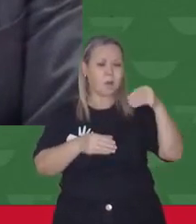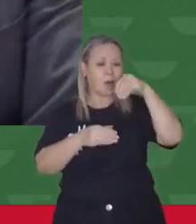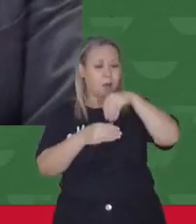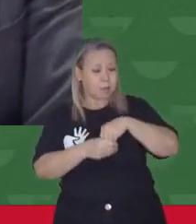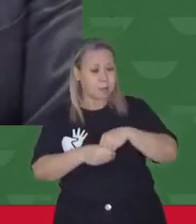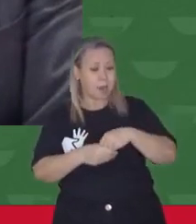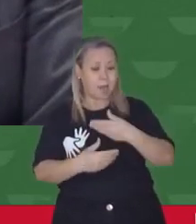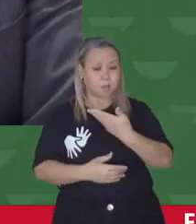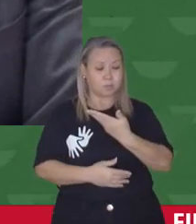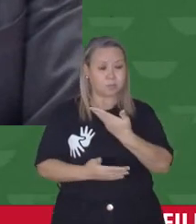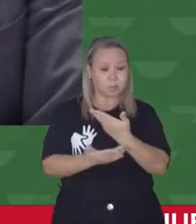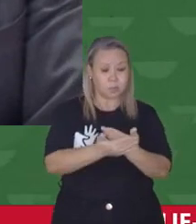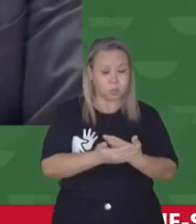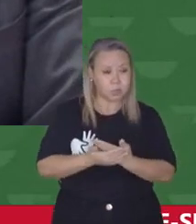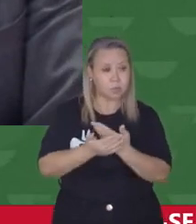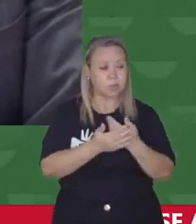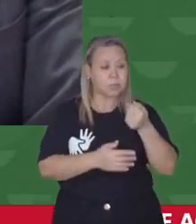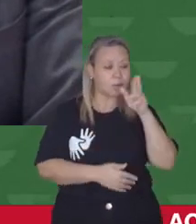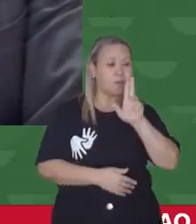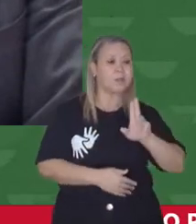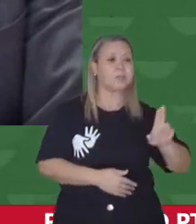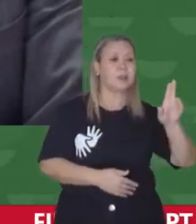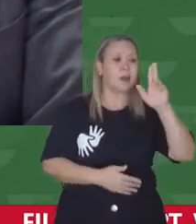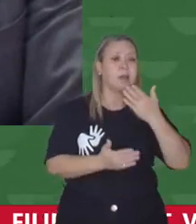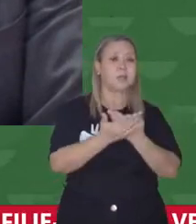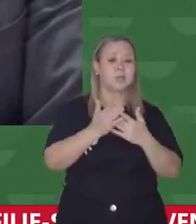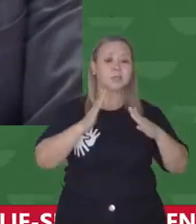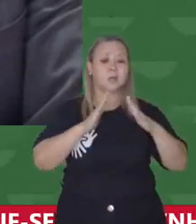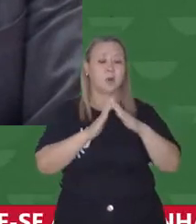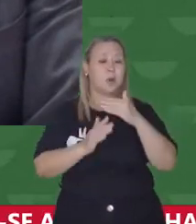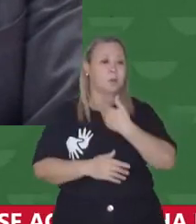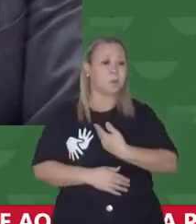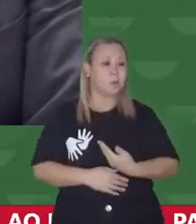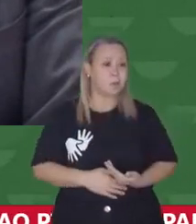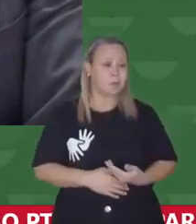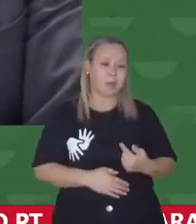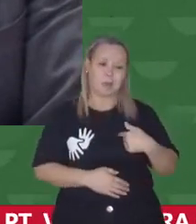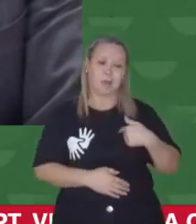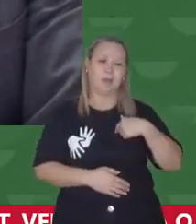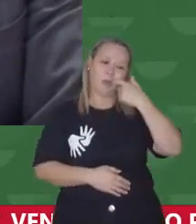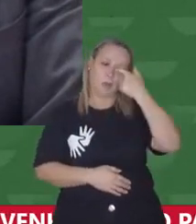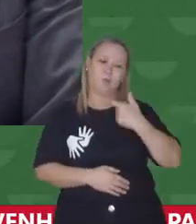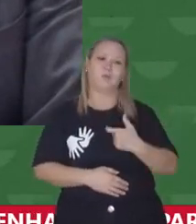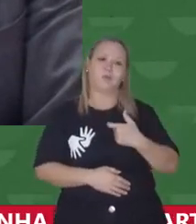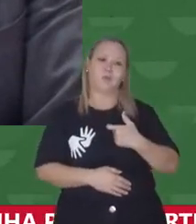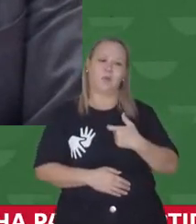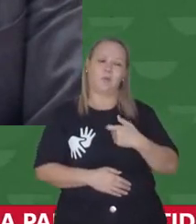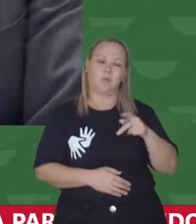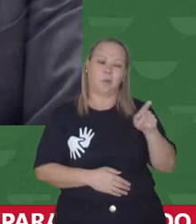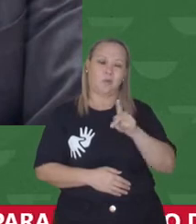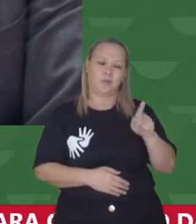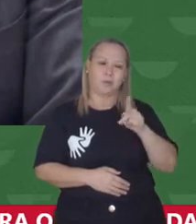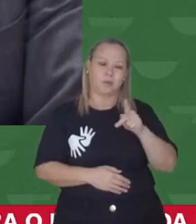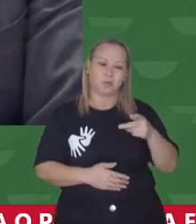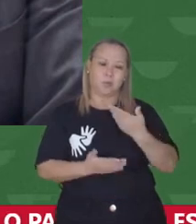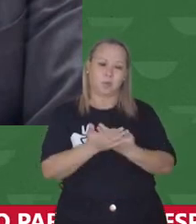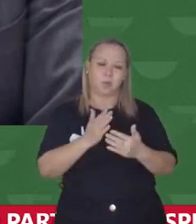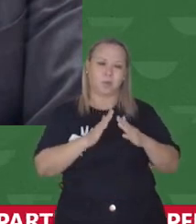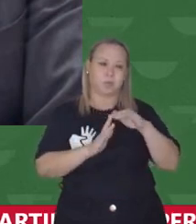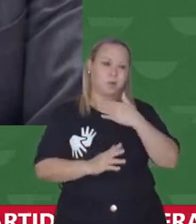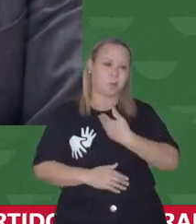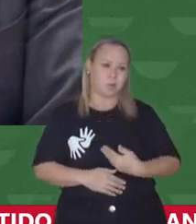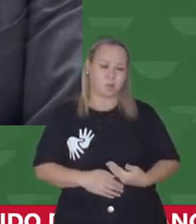escolas públicas na universidade. Eu sou professor universitário de uma escola pública, de uma universidade pública, e sou testemunha